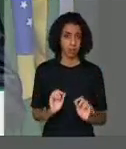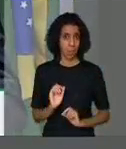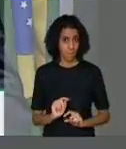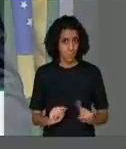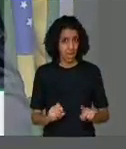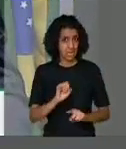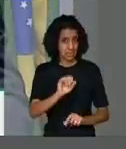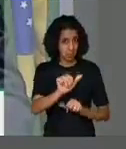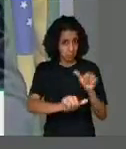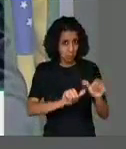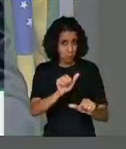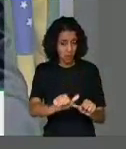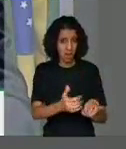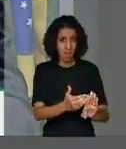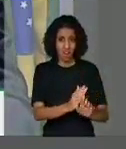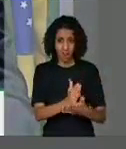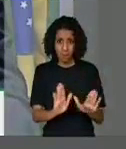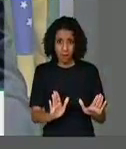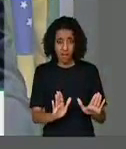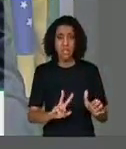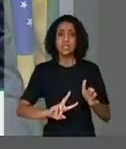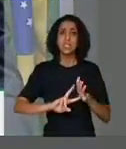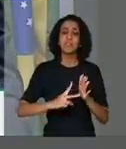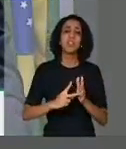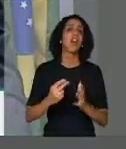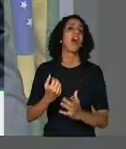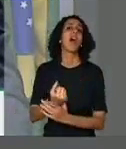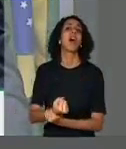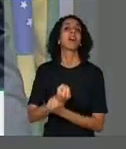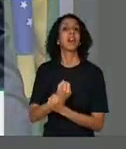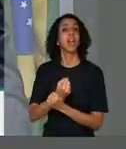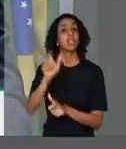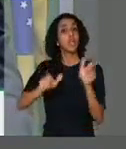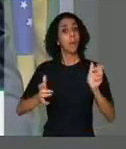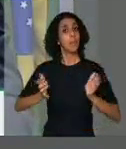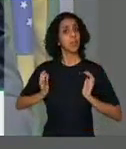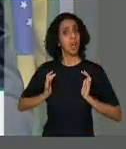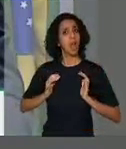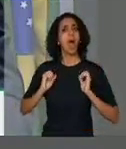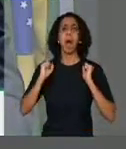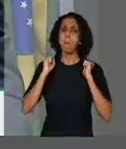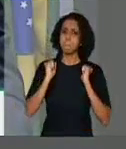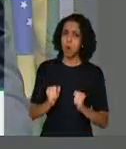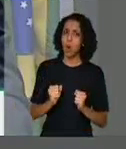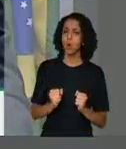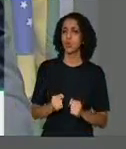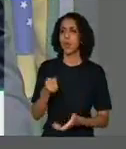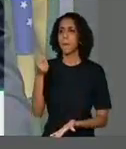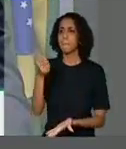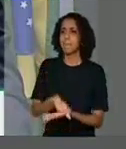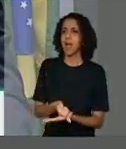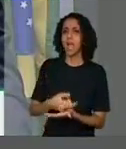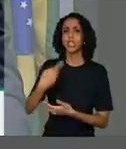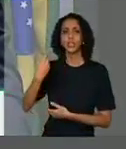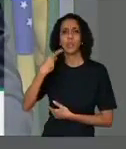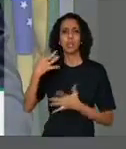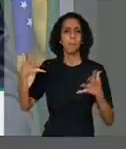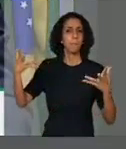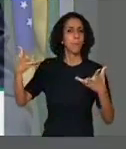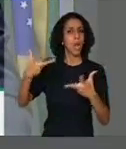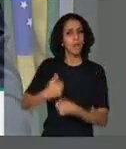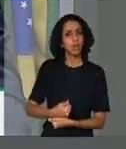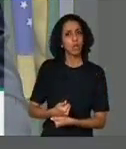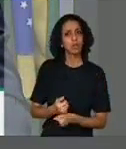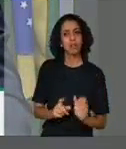segunda instância é garantir aos milionários desse nosso país, que podem pagar grandes advogados capazes de enrolar